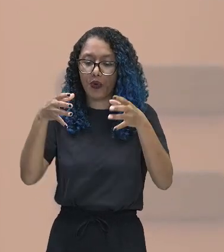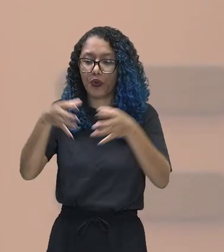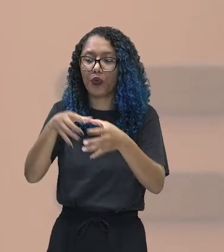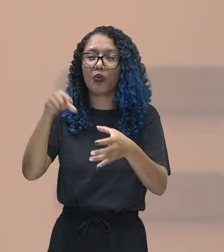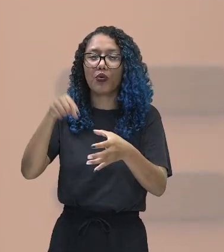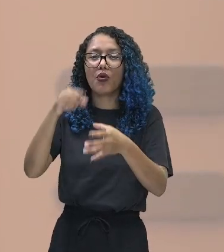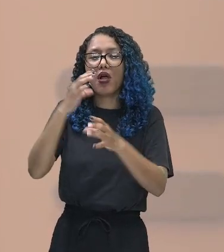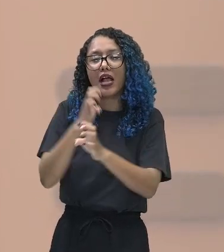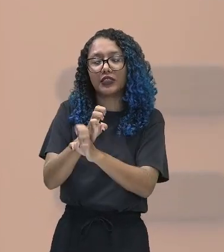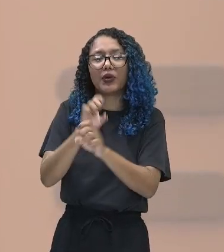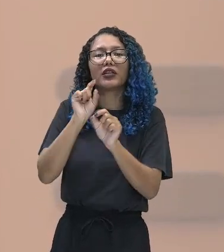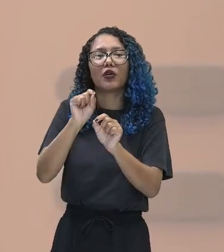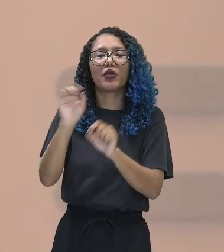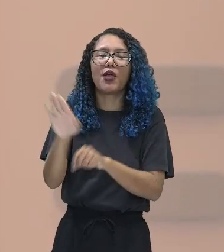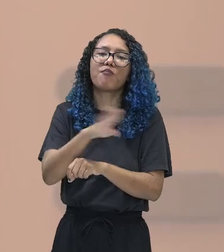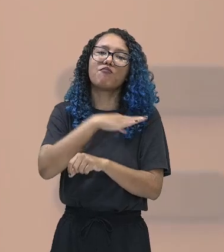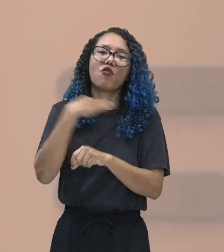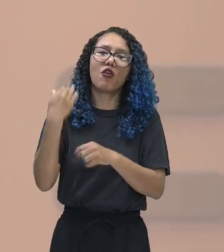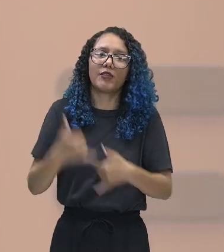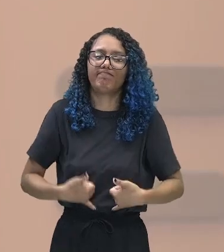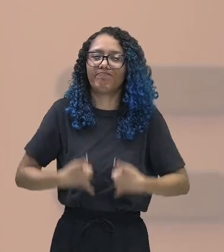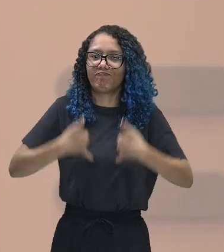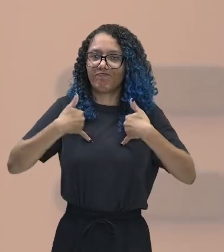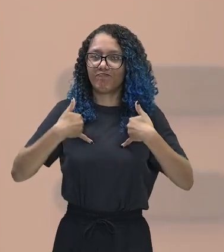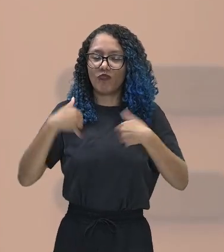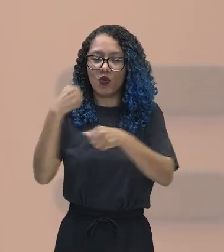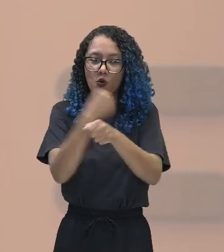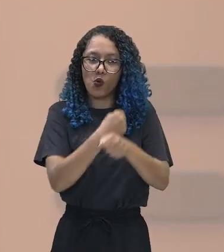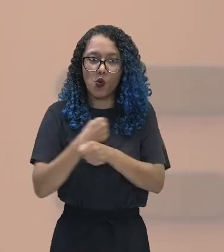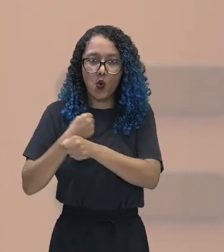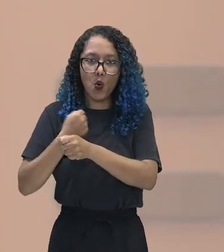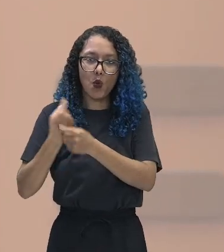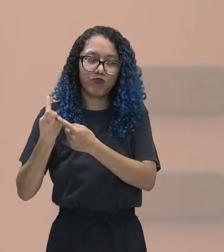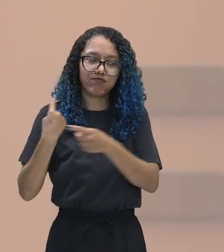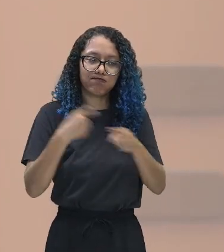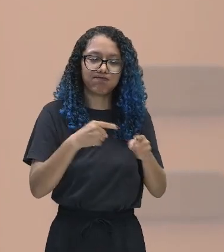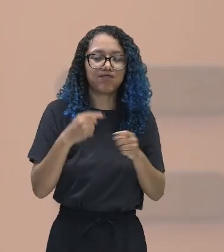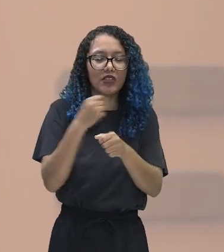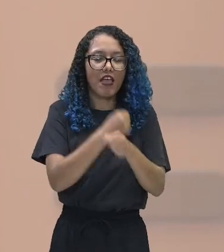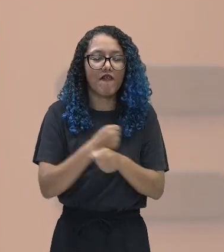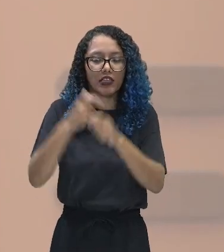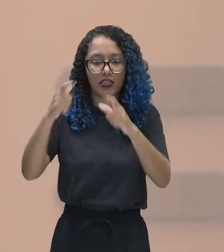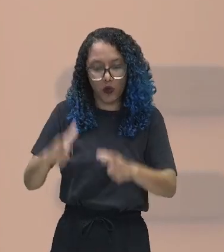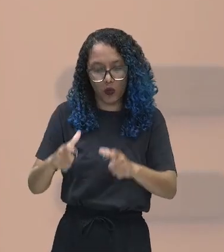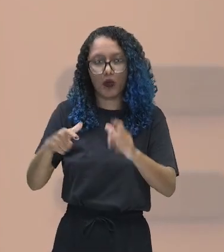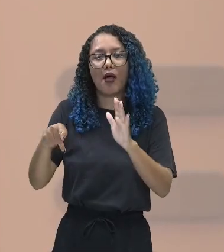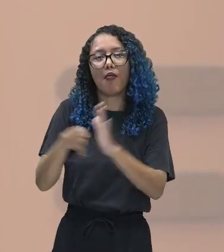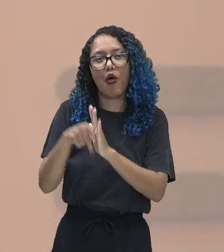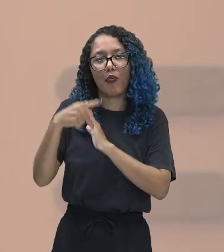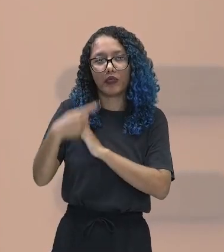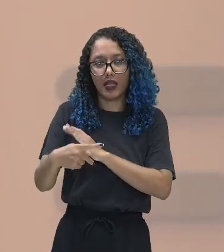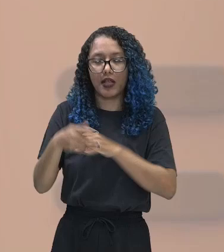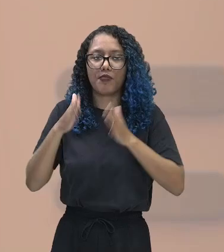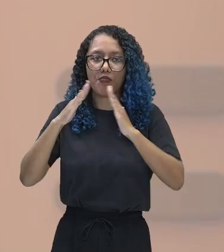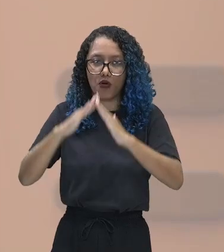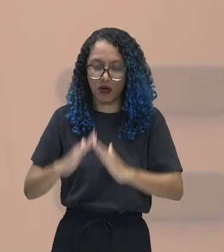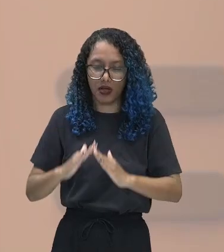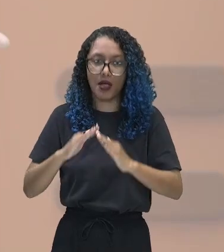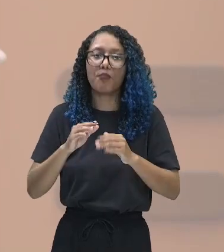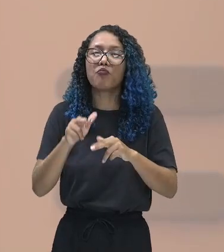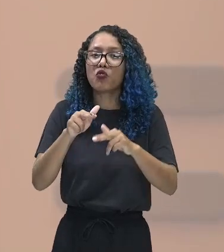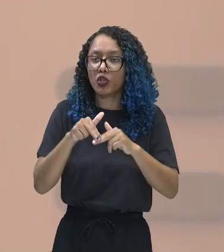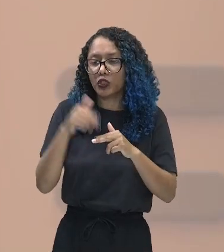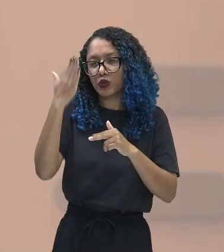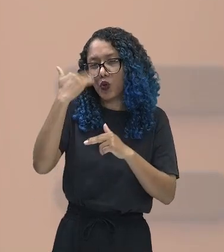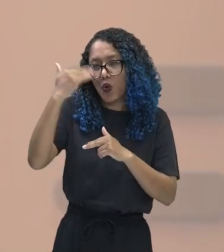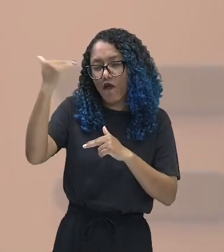quê? Morrer, né, defendendo aí então o seu território. Não é tanto que eles ficaram, né, conhecidos na